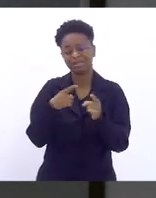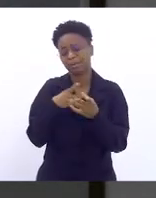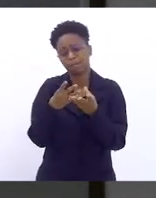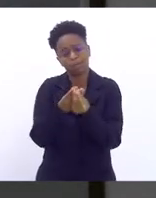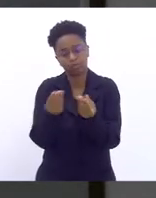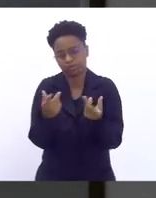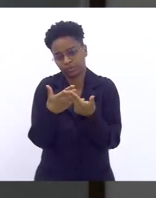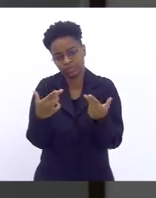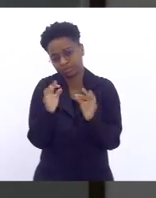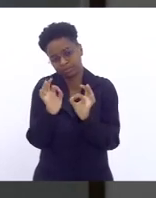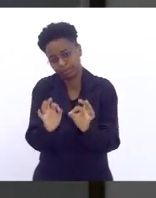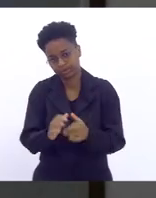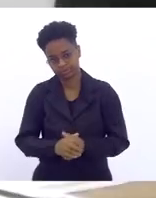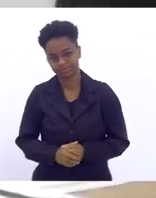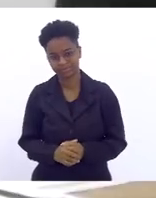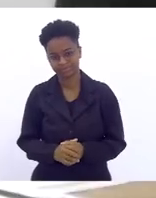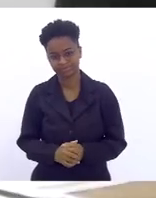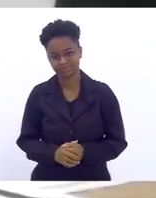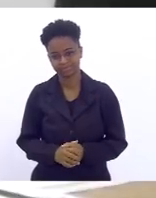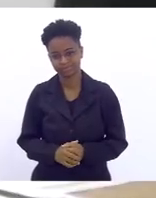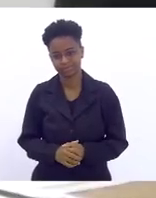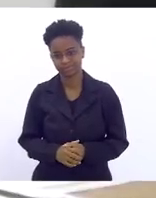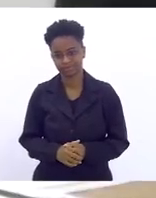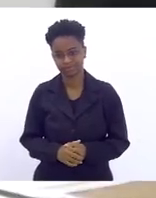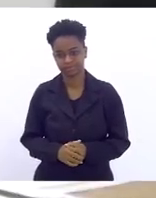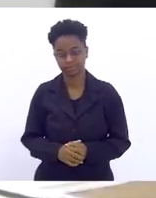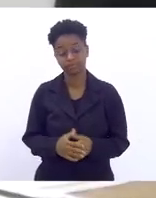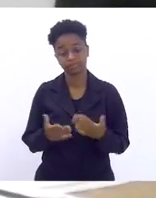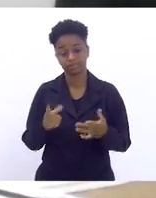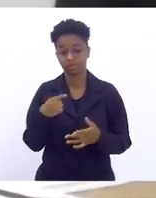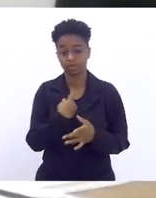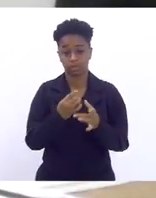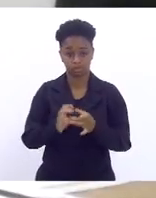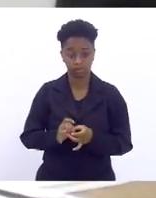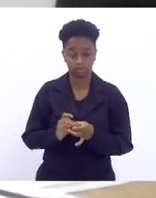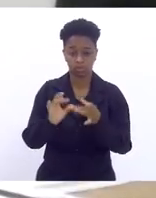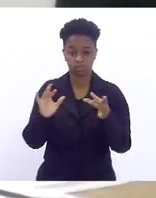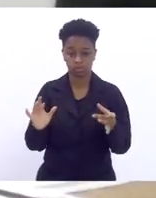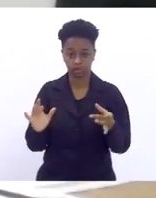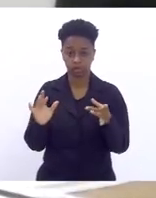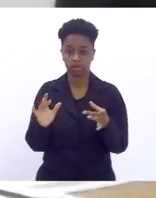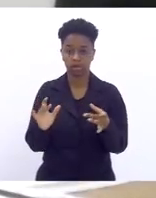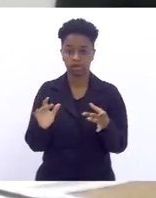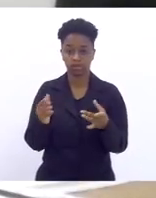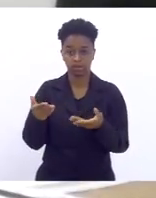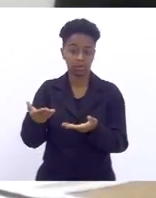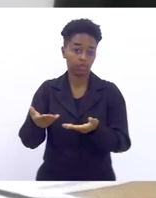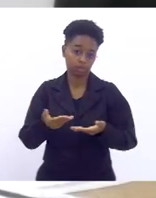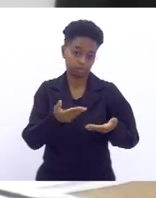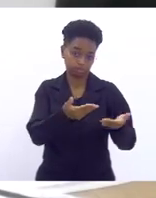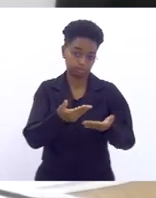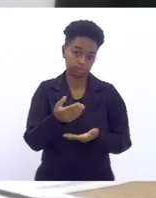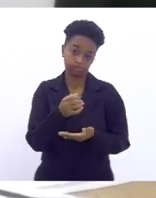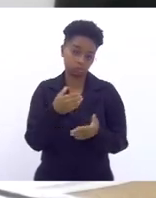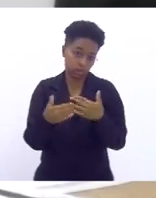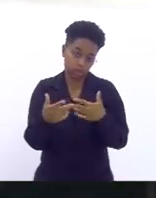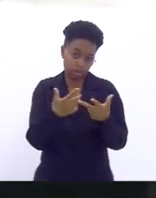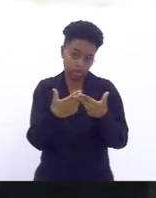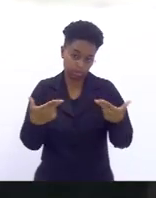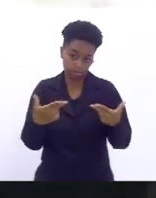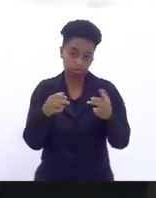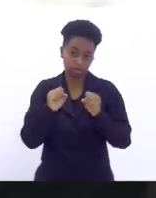mesmo para poder divulgar e já nos colocamos à disposição para a convocação para qualquer complexo a gente poder